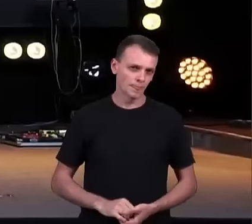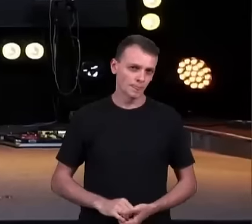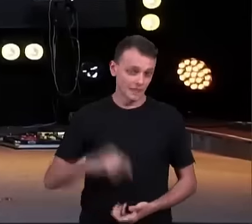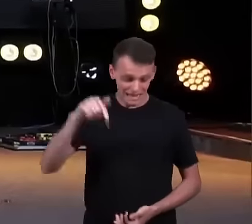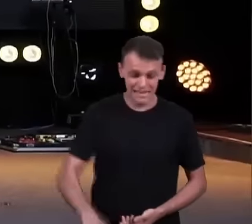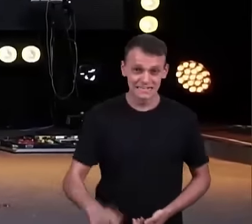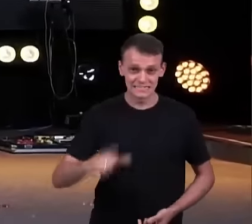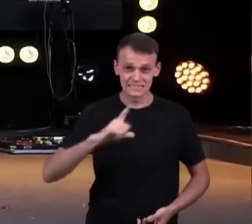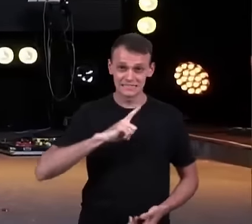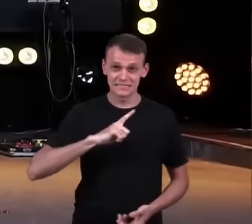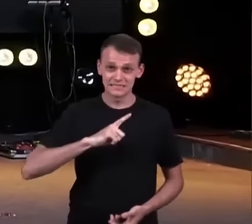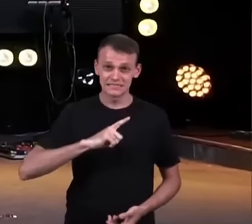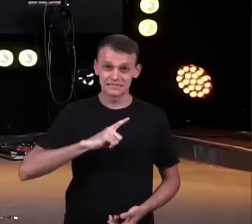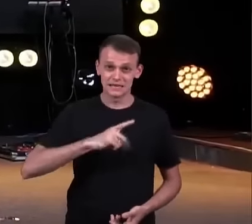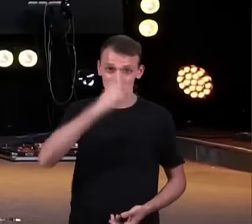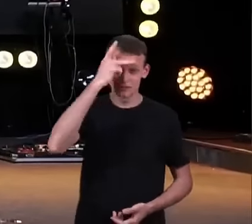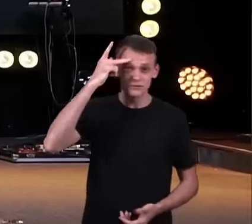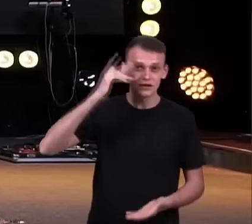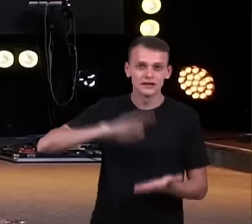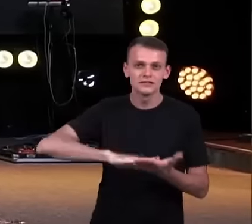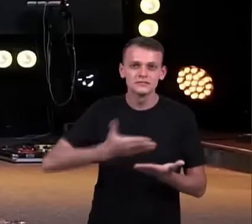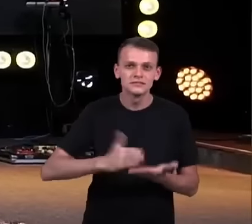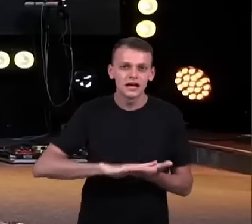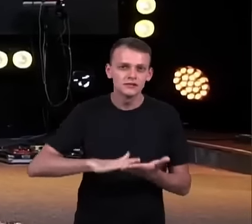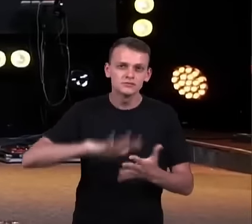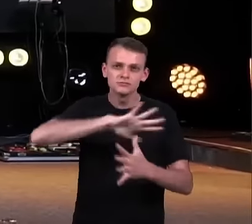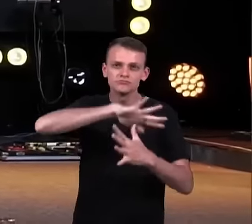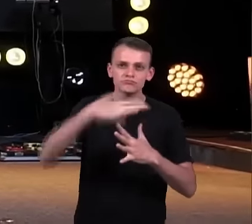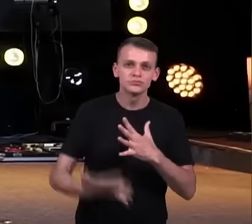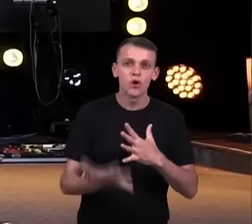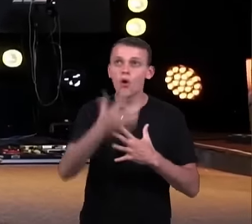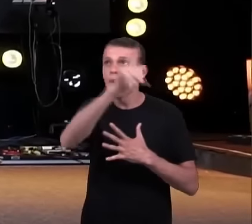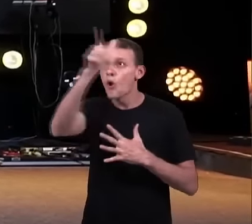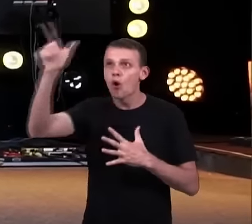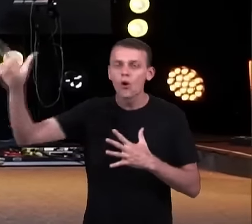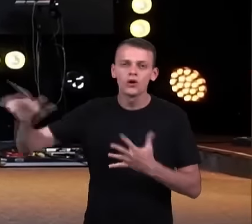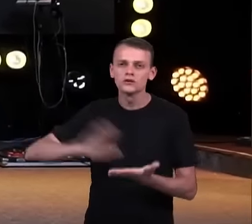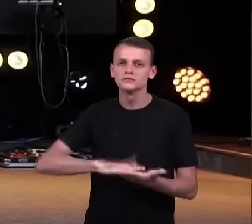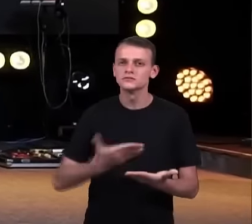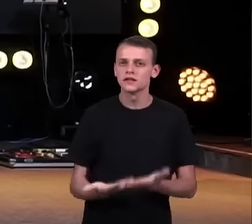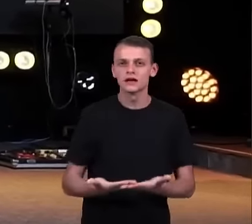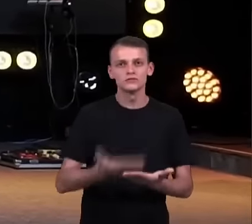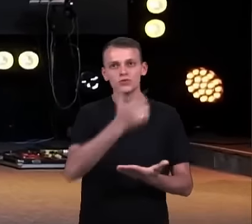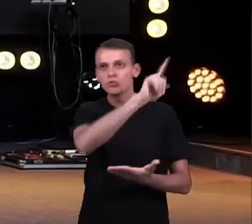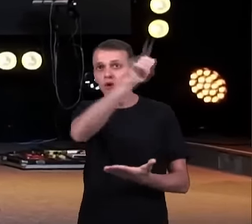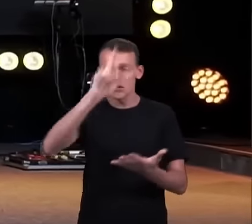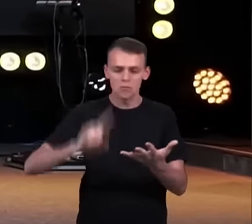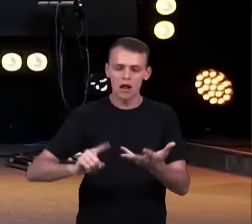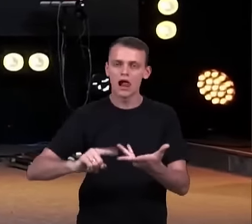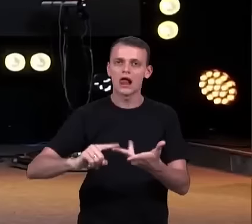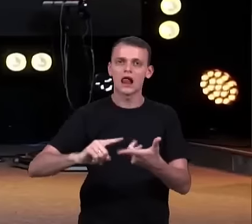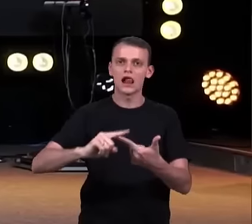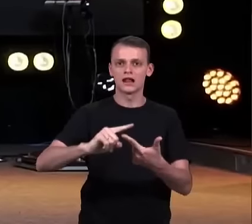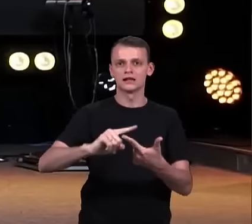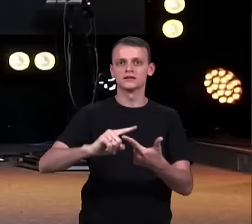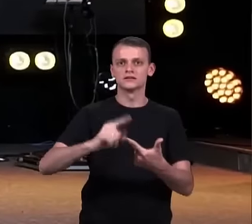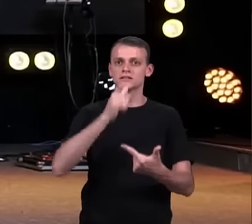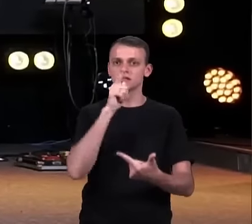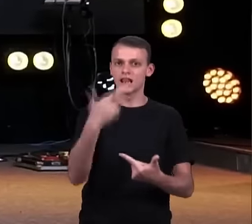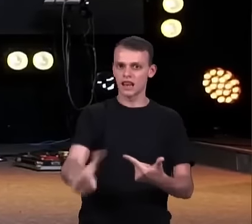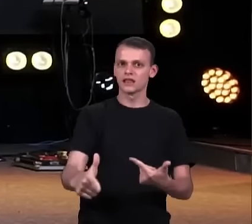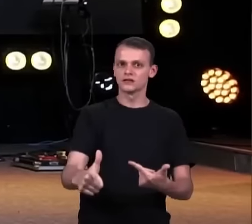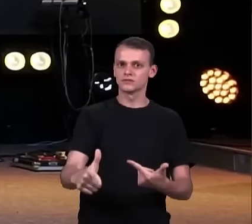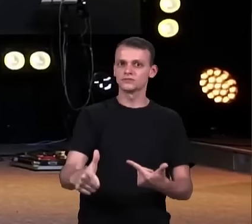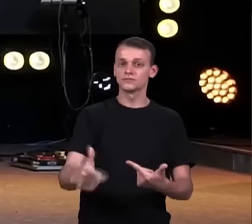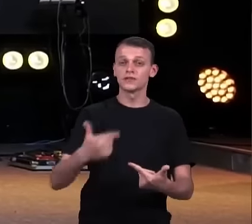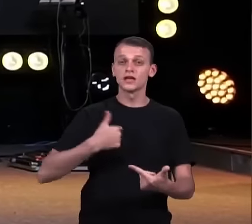Aqui tem pessoas que são intérpretes de libras, outros que são intérpretes de outras coisas, de línguas.